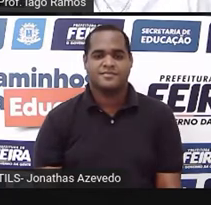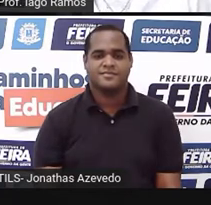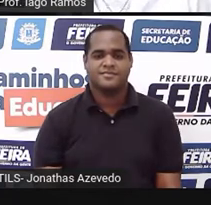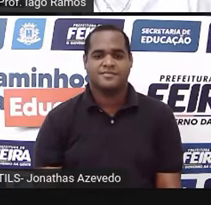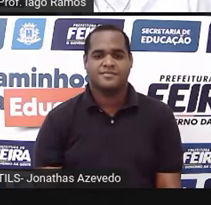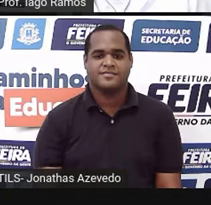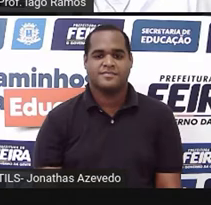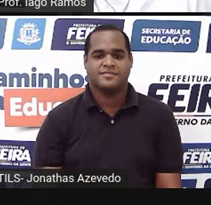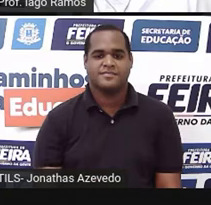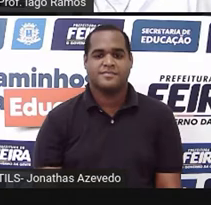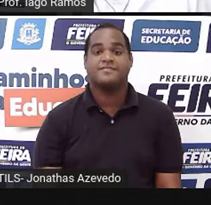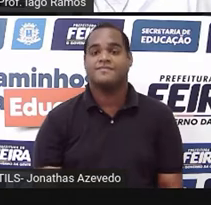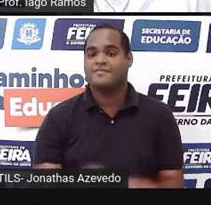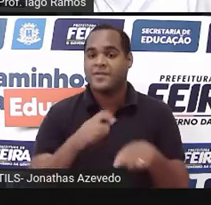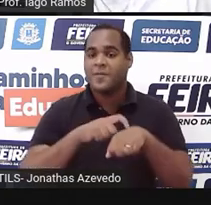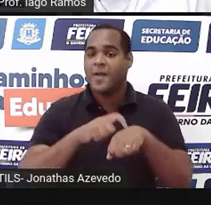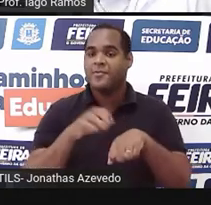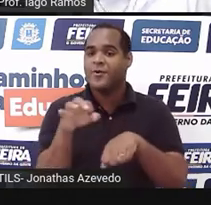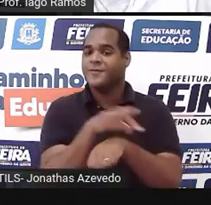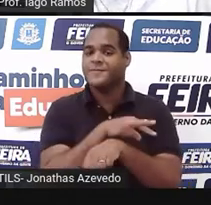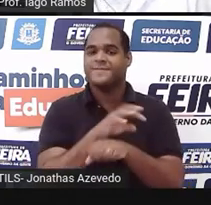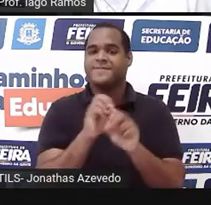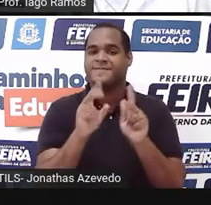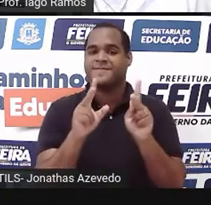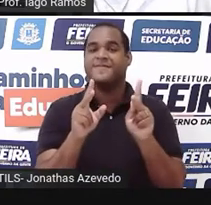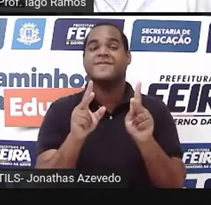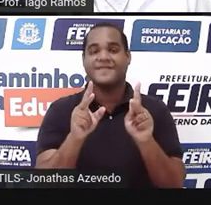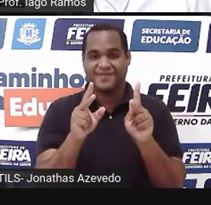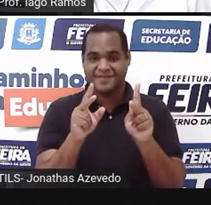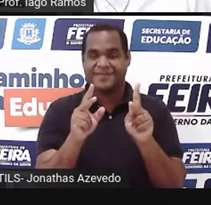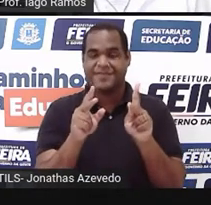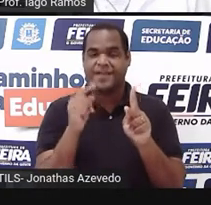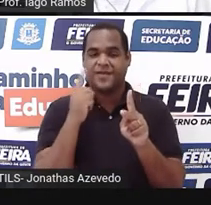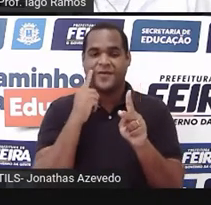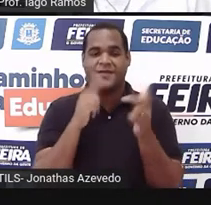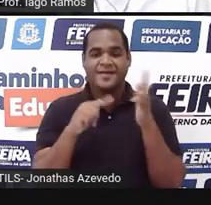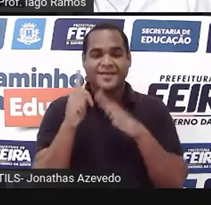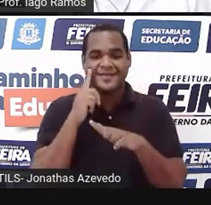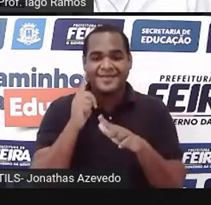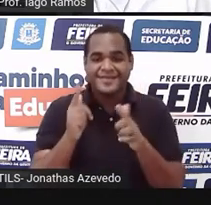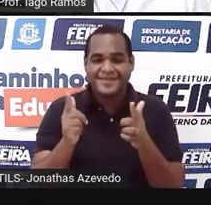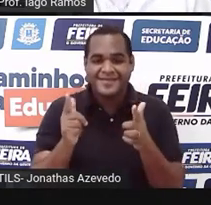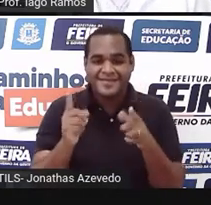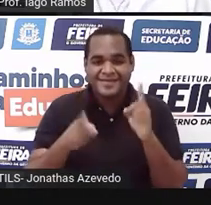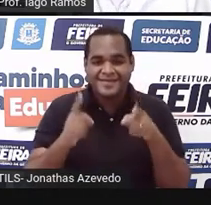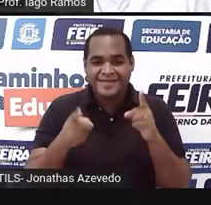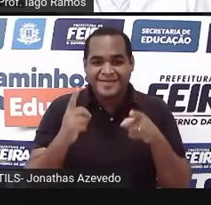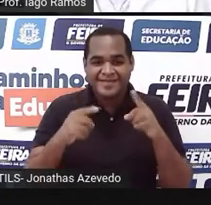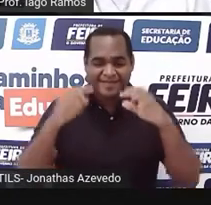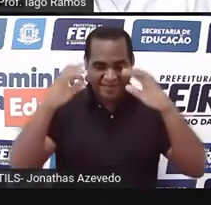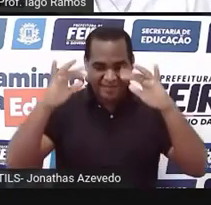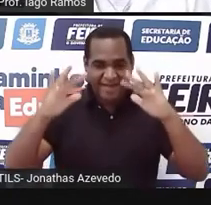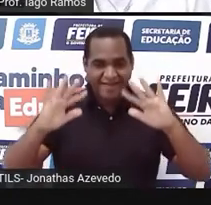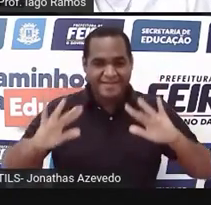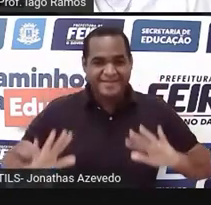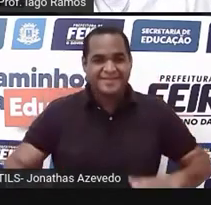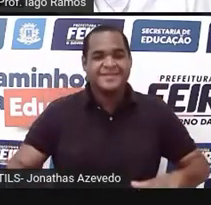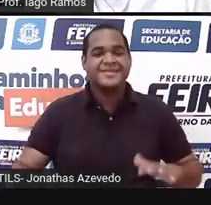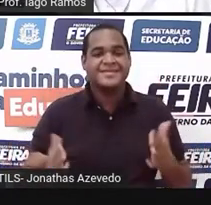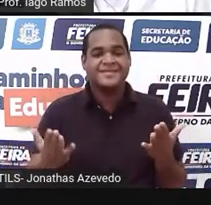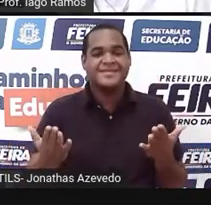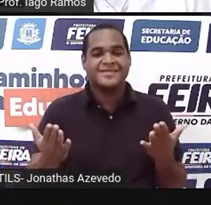e acabou o tempo Opa vamos lá vamos ver suspense com confetes